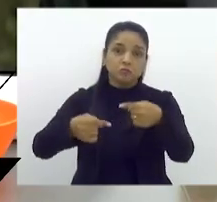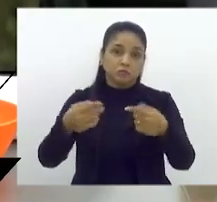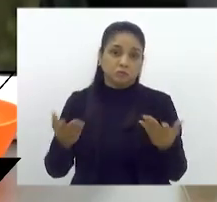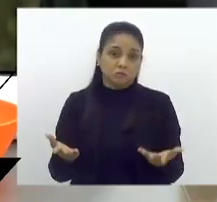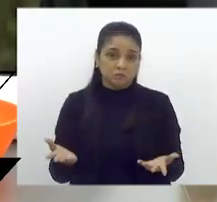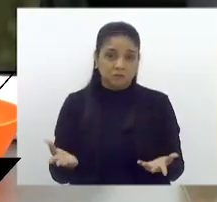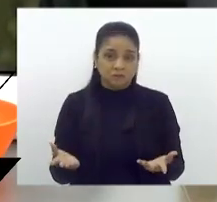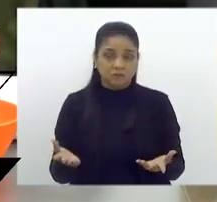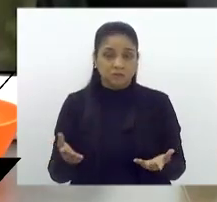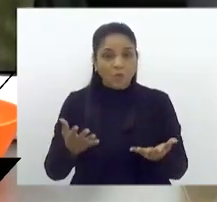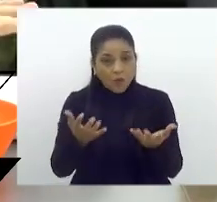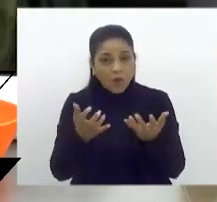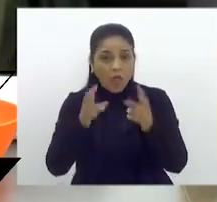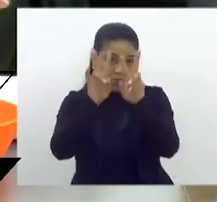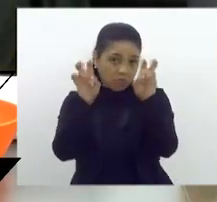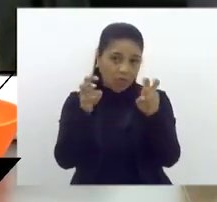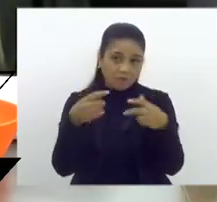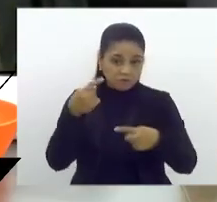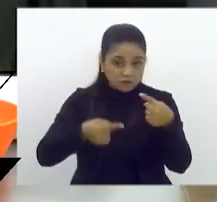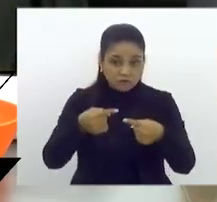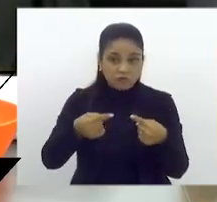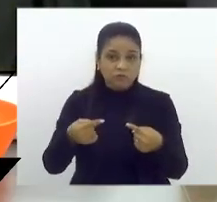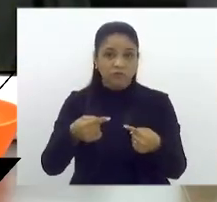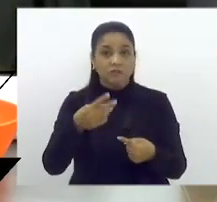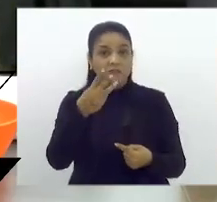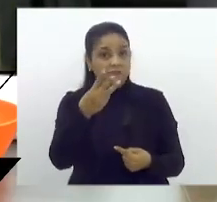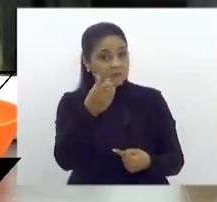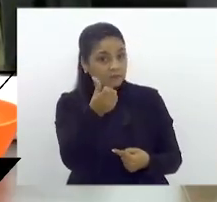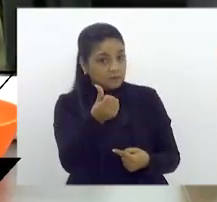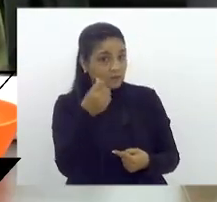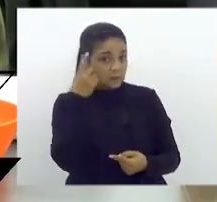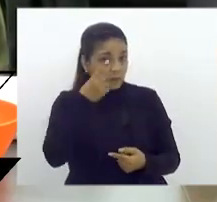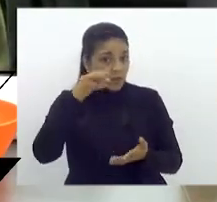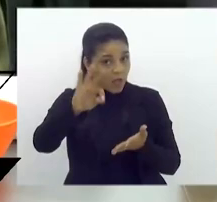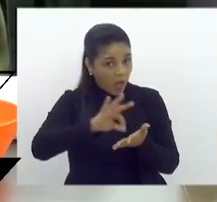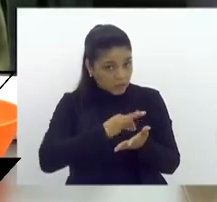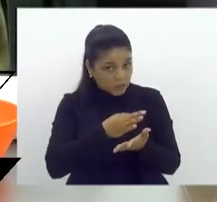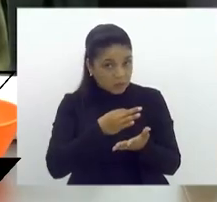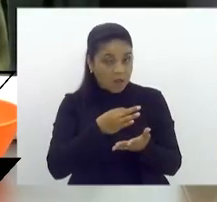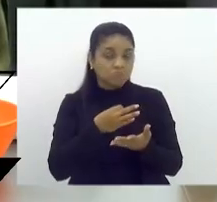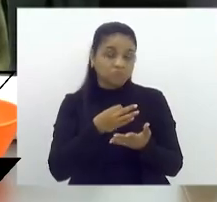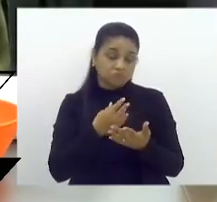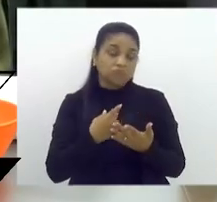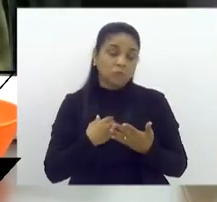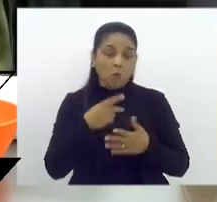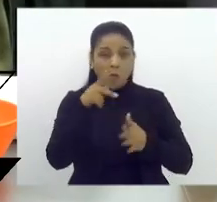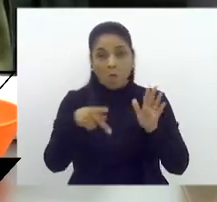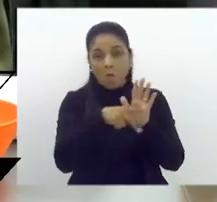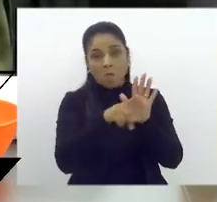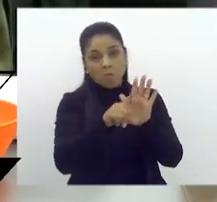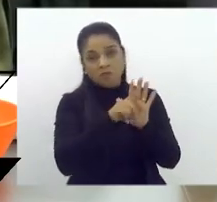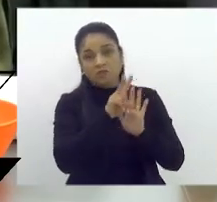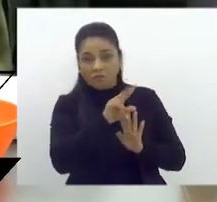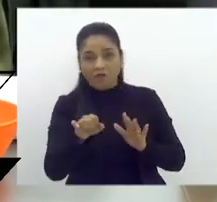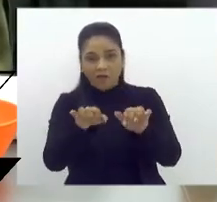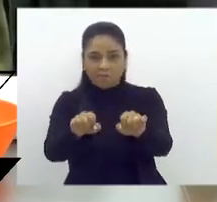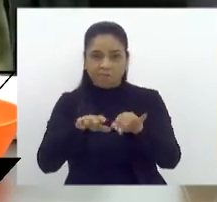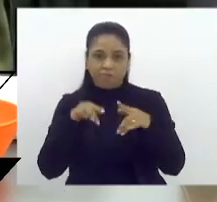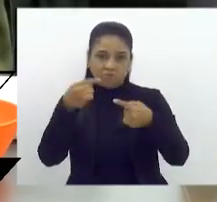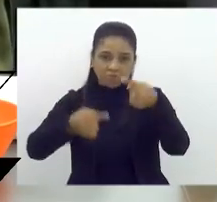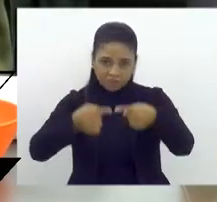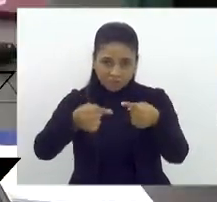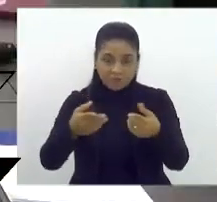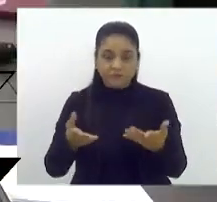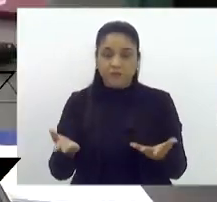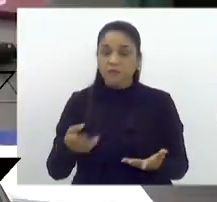eu quero discutir a matéria. Então, eu acho que essa questão de 2019, para mim, perfeito, é absolutamente superada. Presidente. Deputada